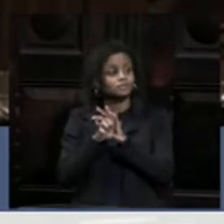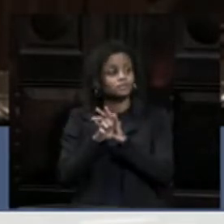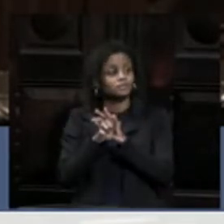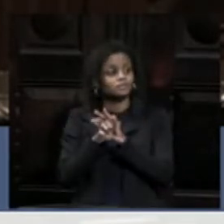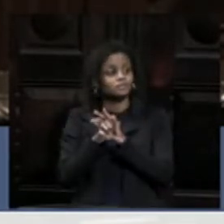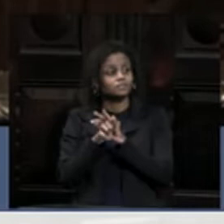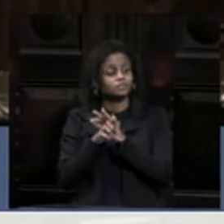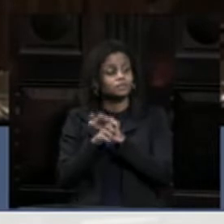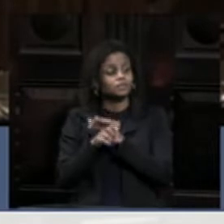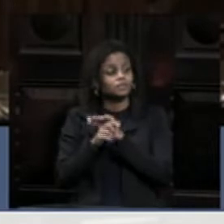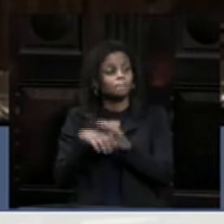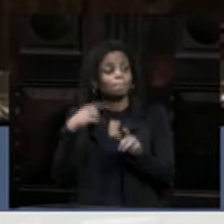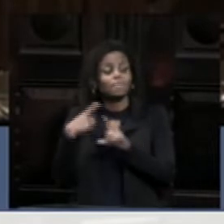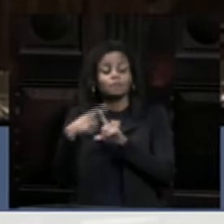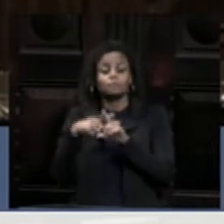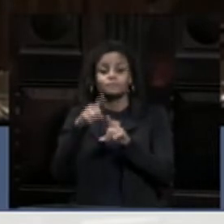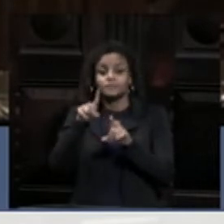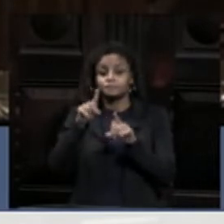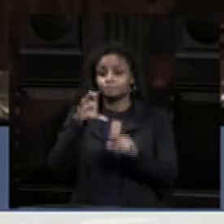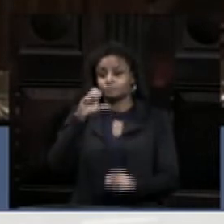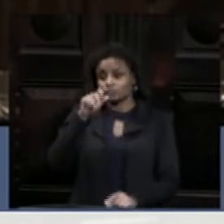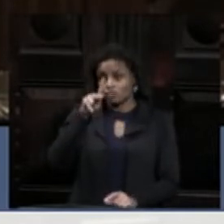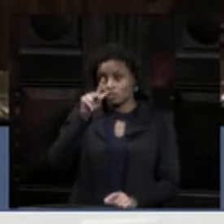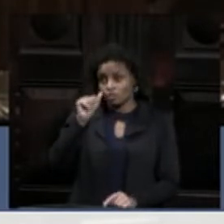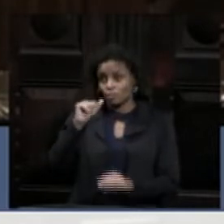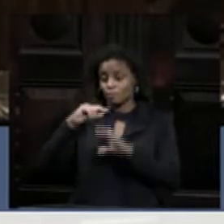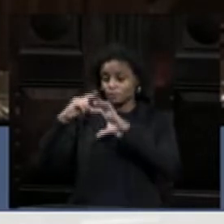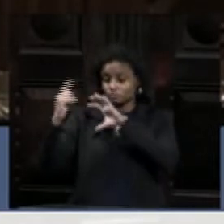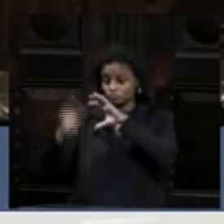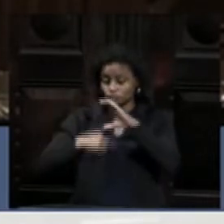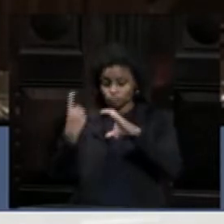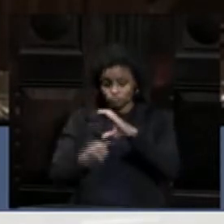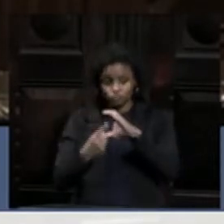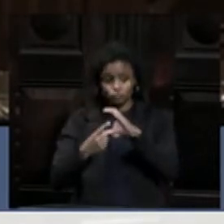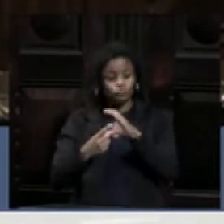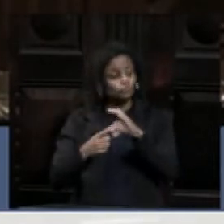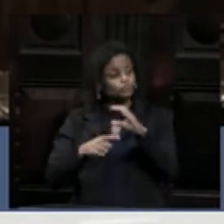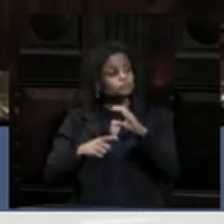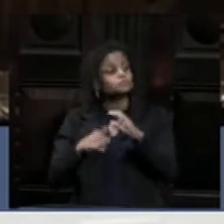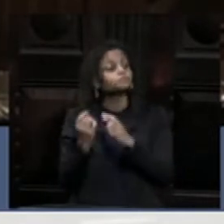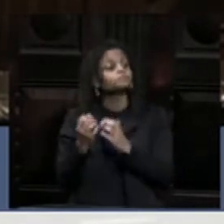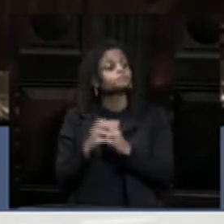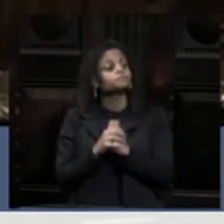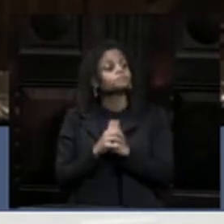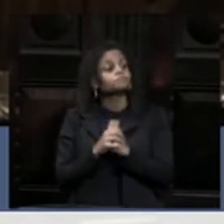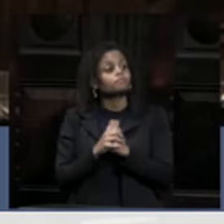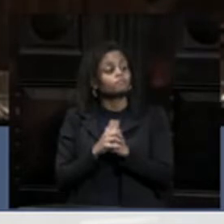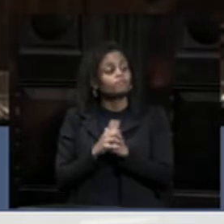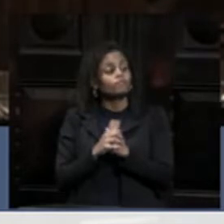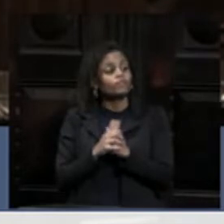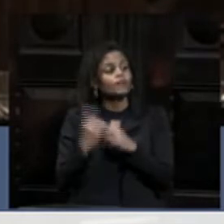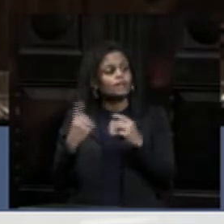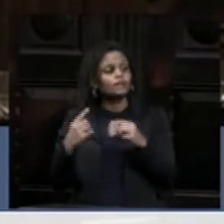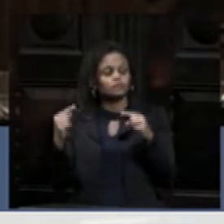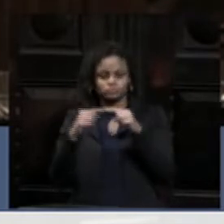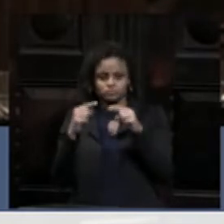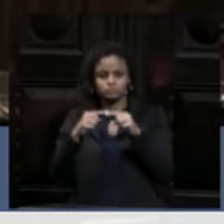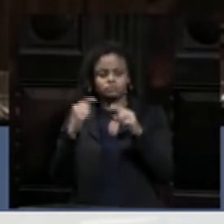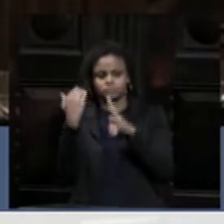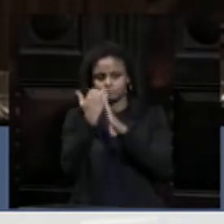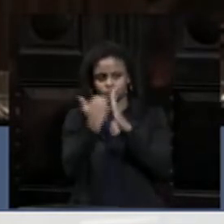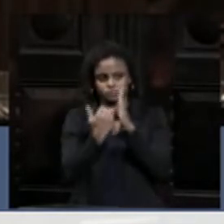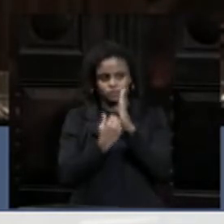muito específicas que proibiam a geral. Após a Copa do Mundo, a próxima competição internacional foi as